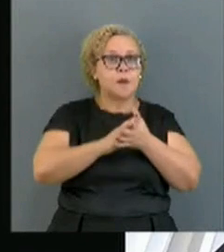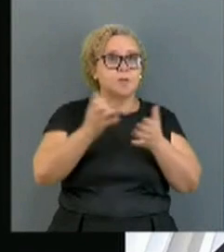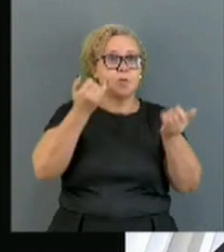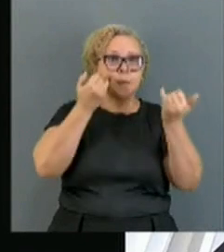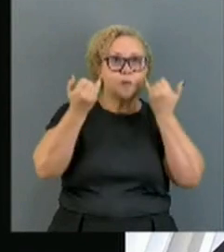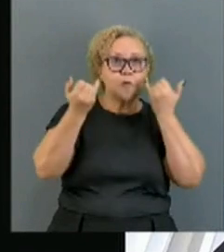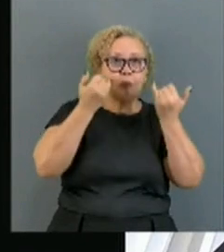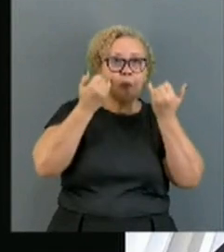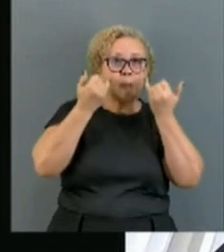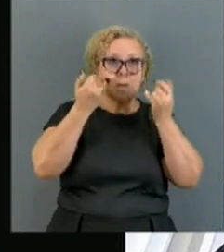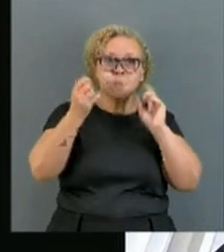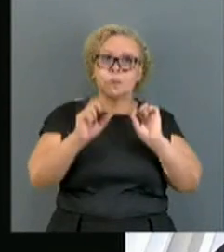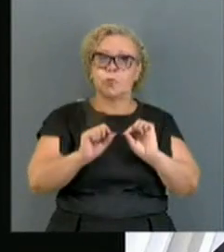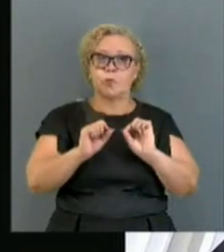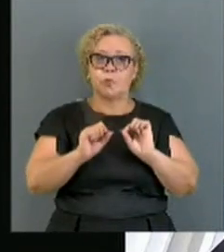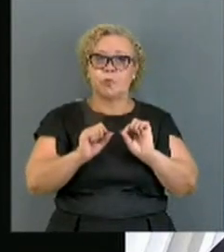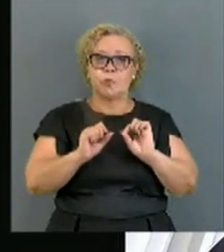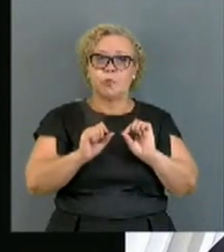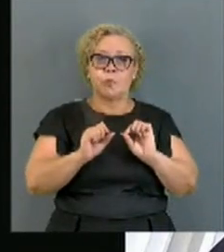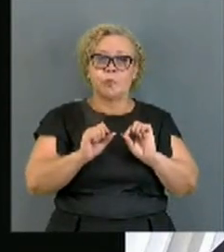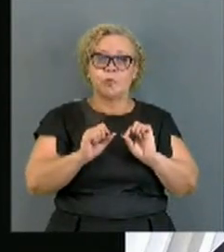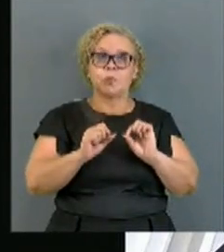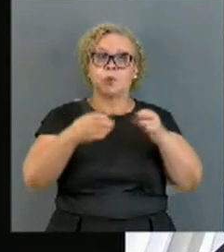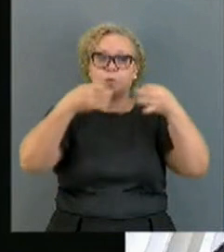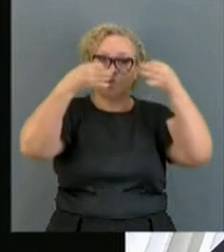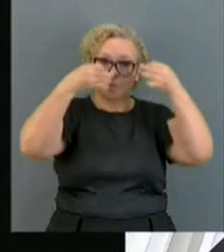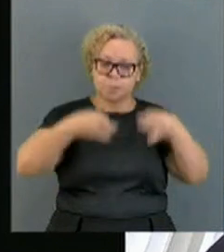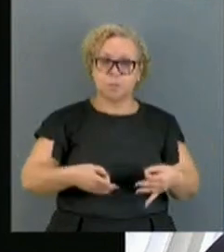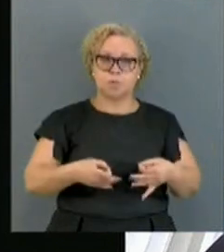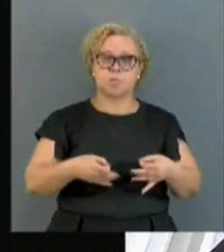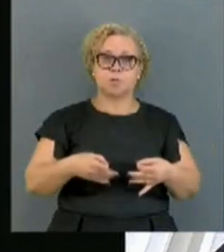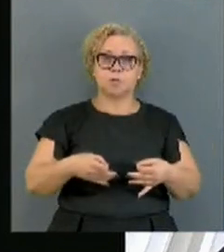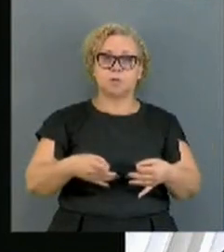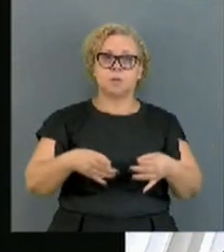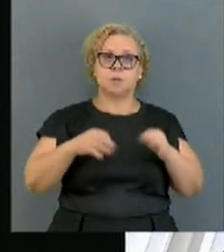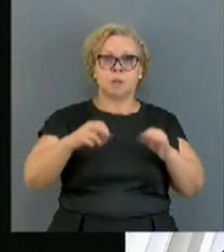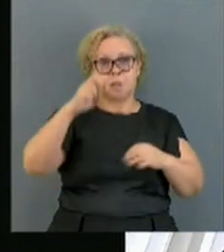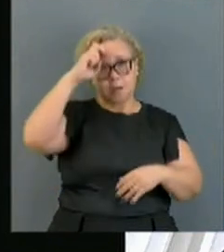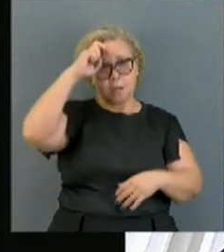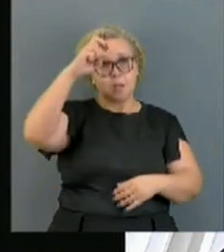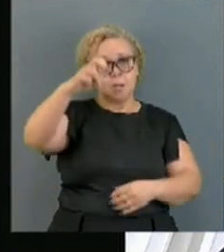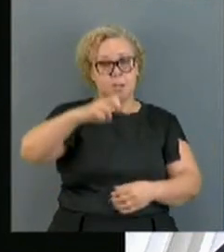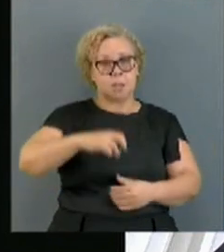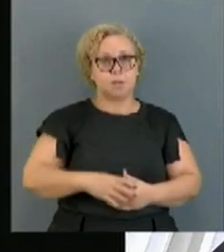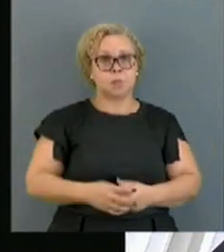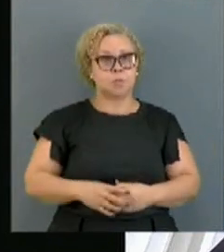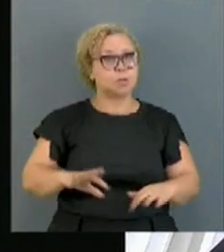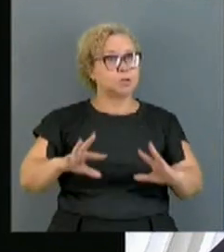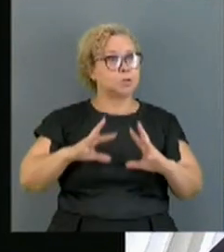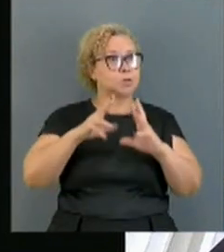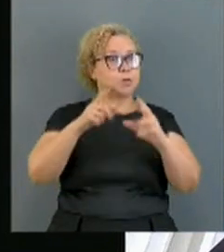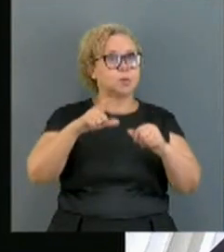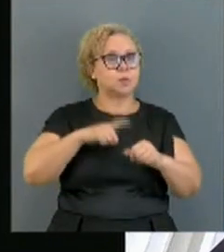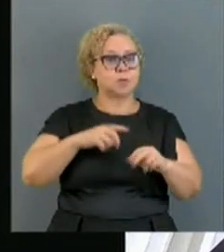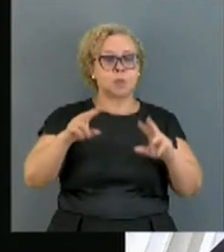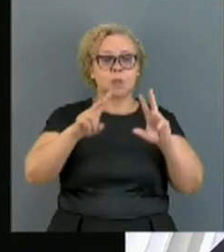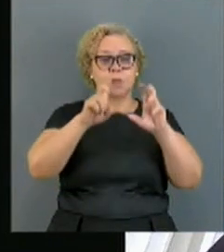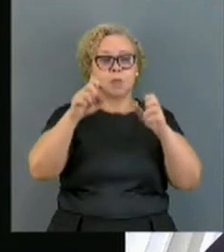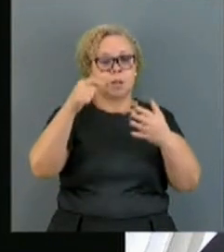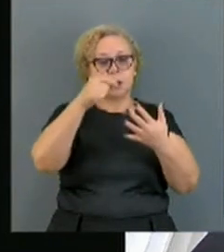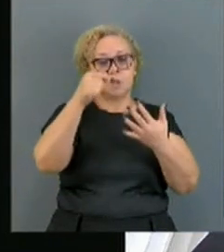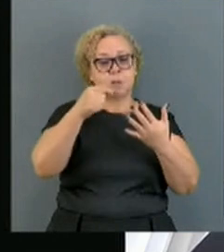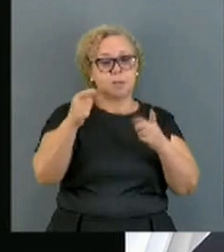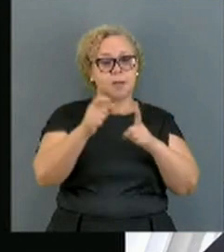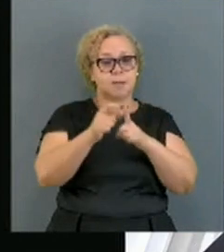informações suficientes, adequadas e inteligíveis, né? Que todos os três termos aí, eles são